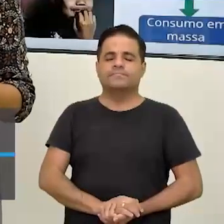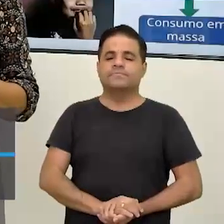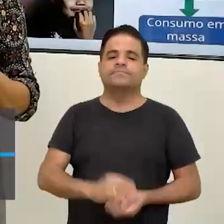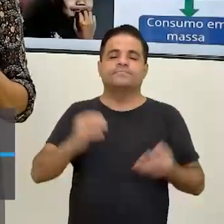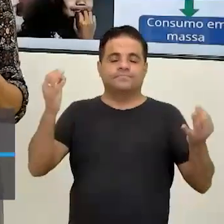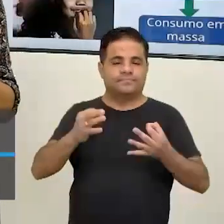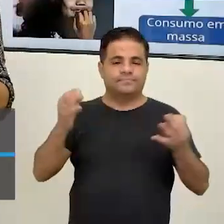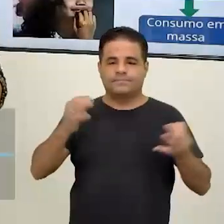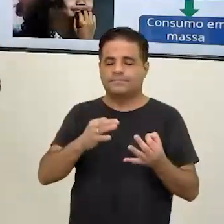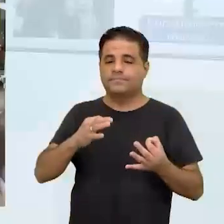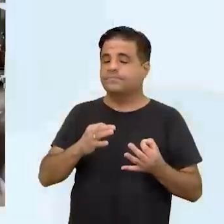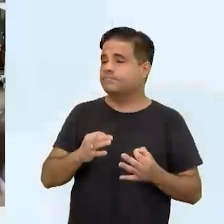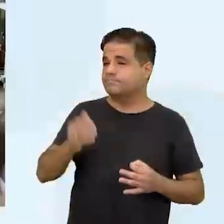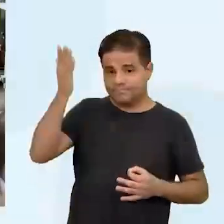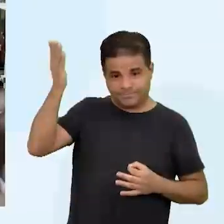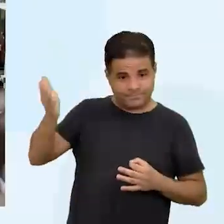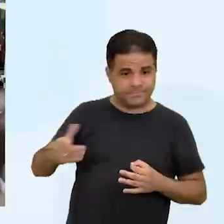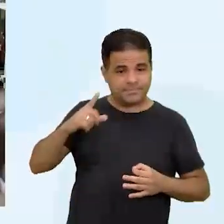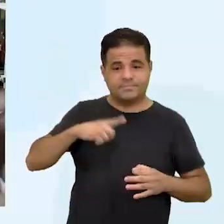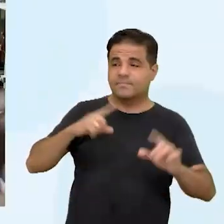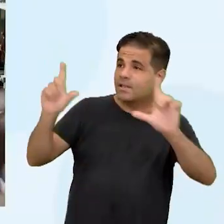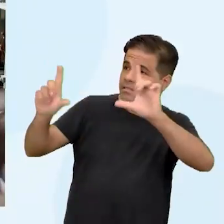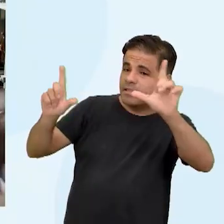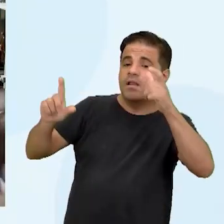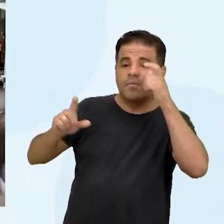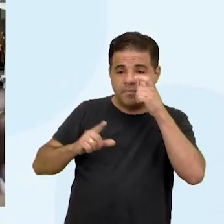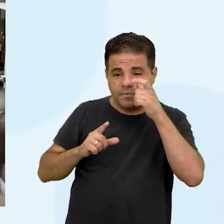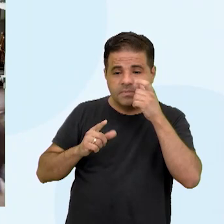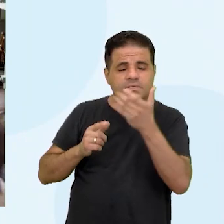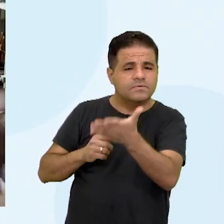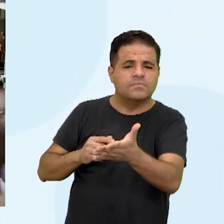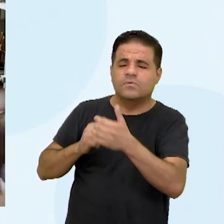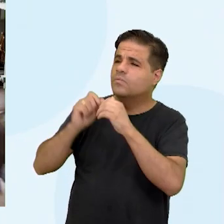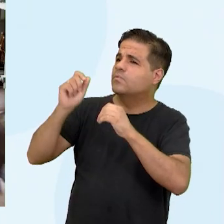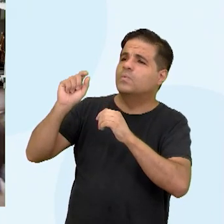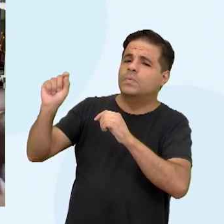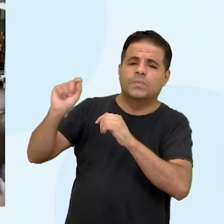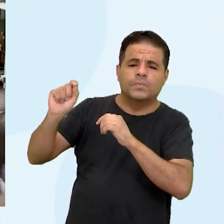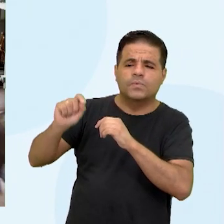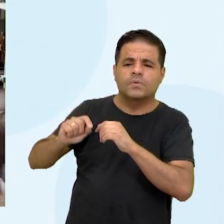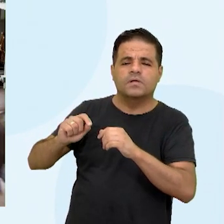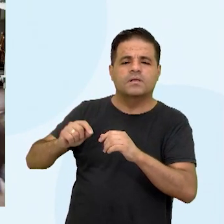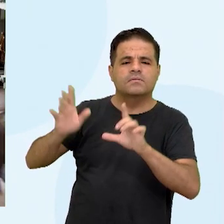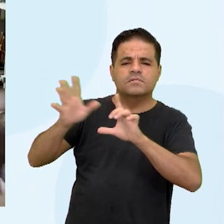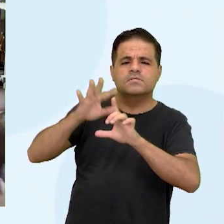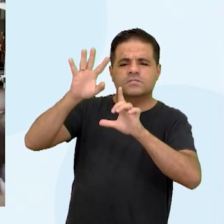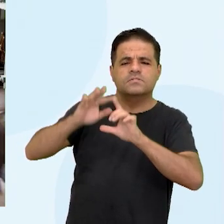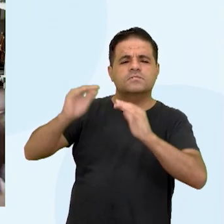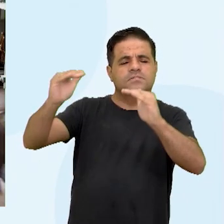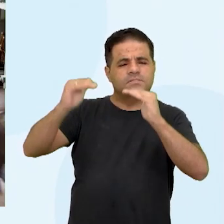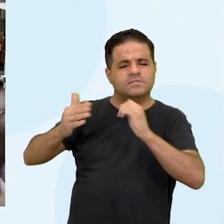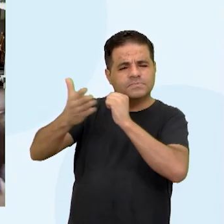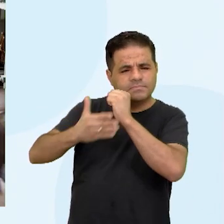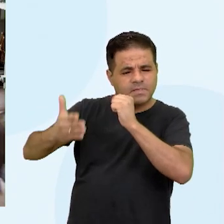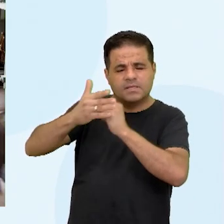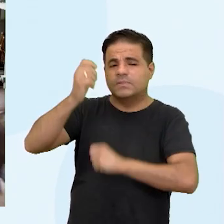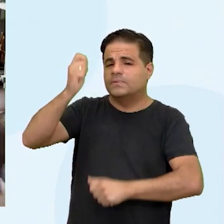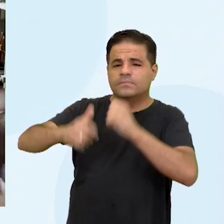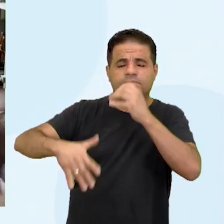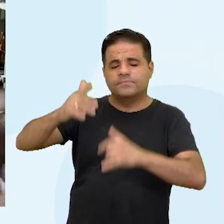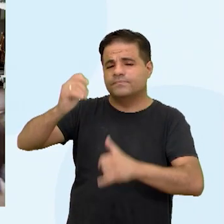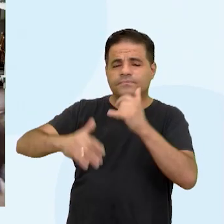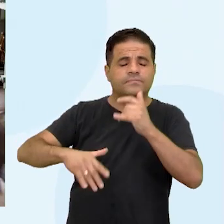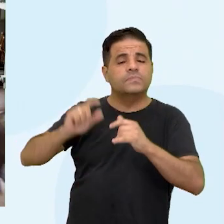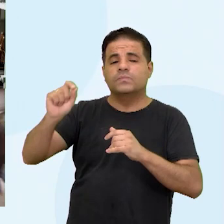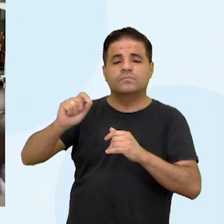Olha só, nós temos aqui na tela para vocês um pouco assim um diagramazinho básico, né, que